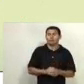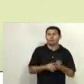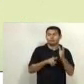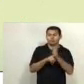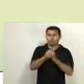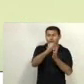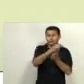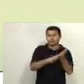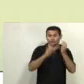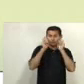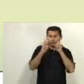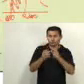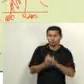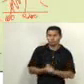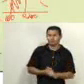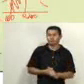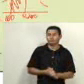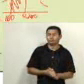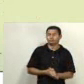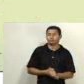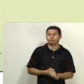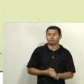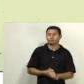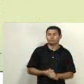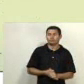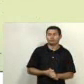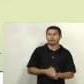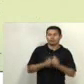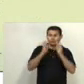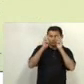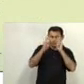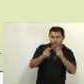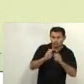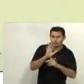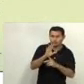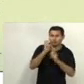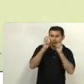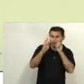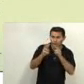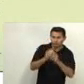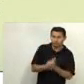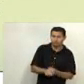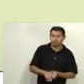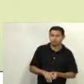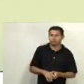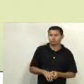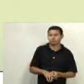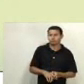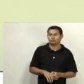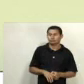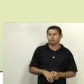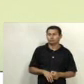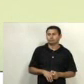desse exercício, uma forma de a gente resolver na figura desse enunciado, mais um slide, por gentileza,